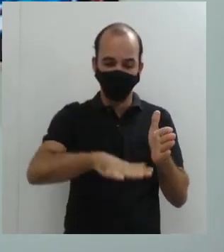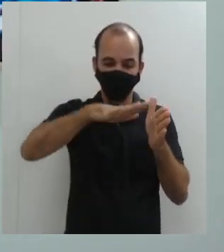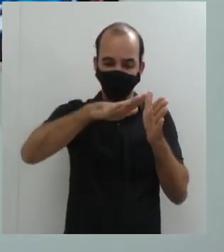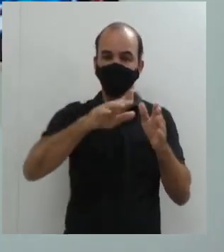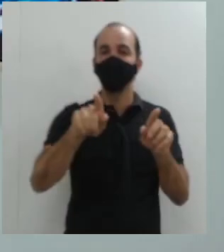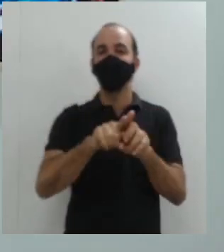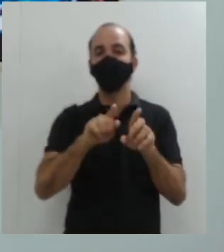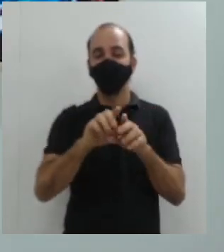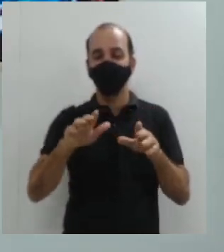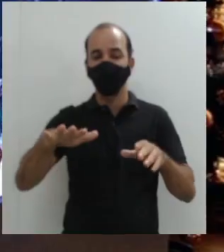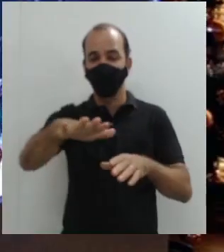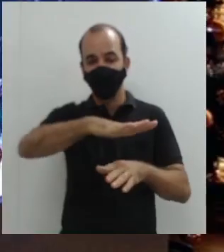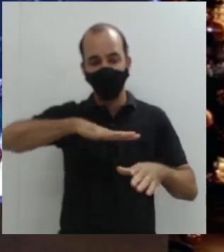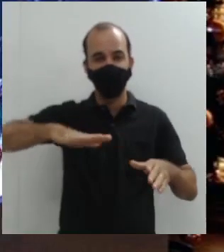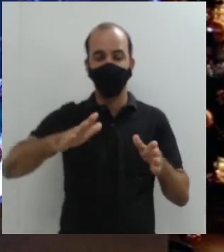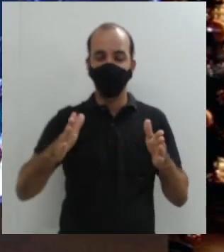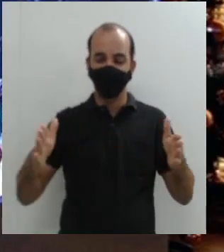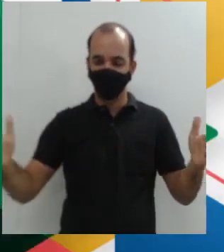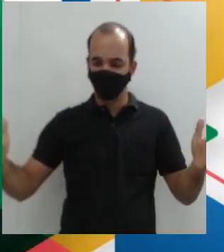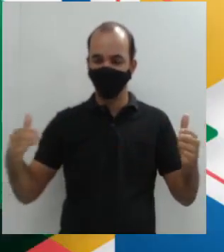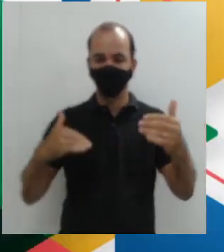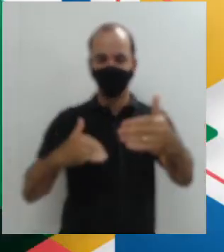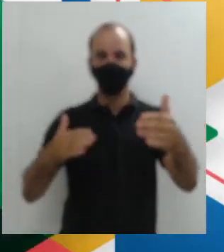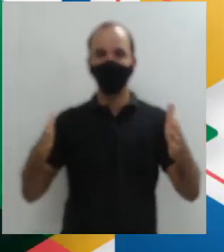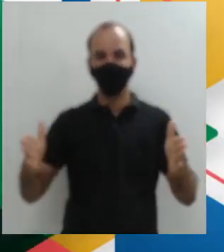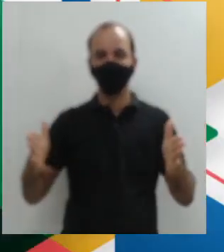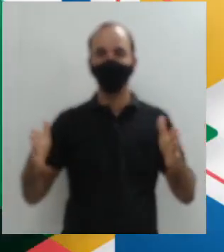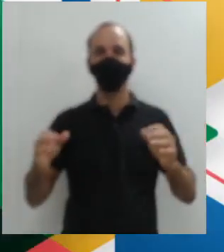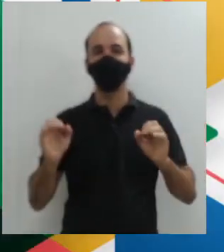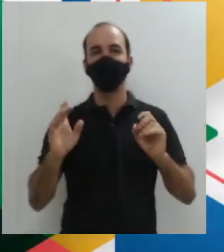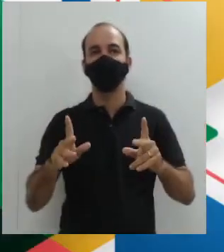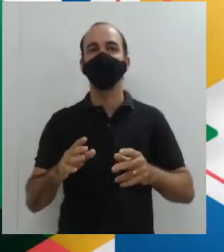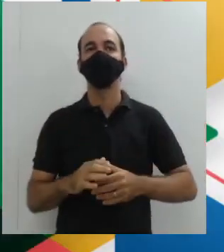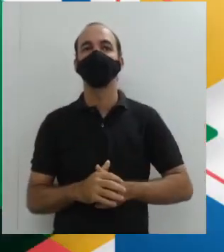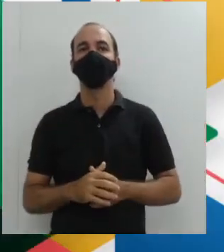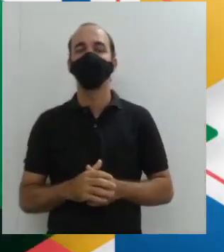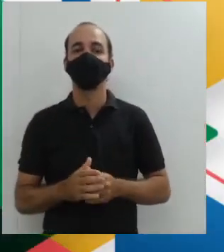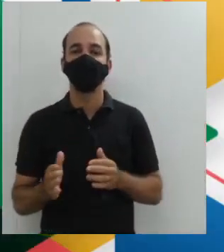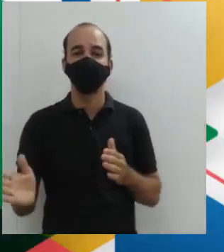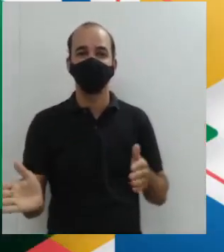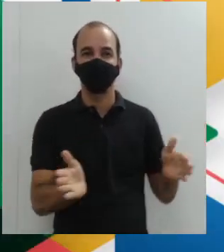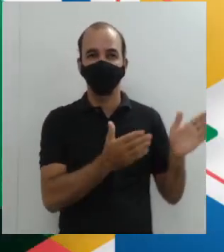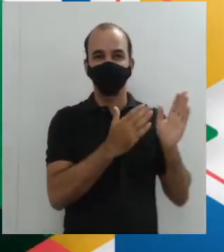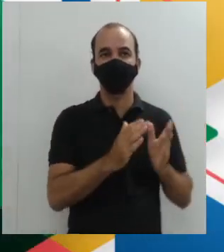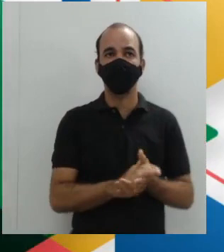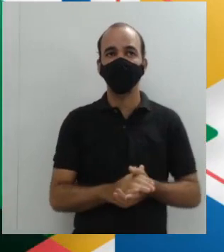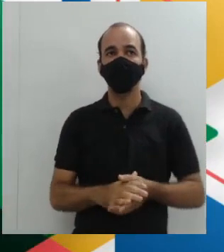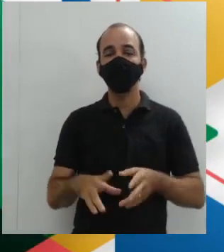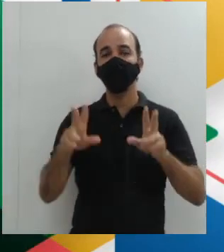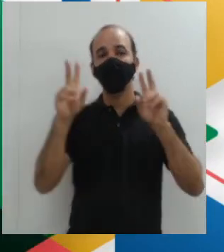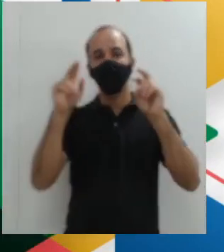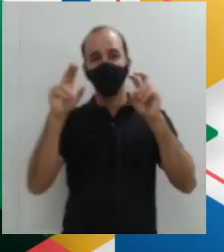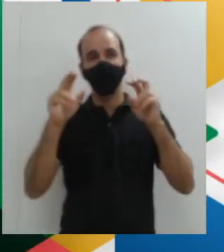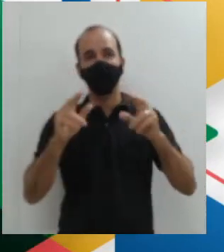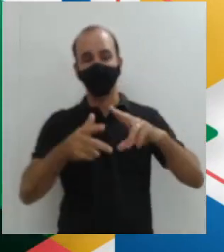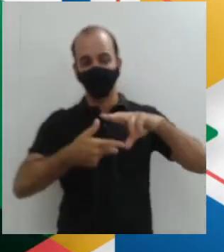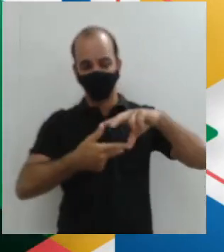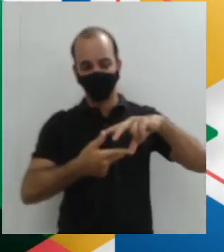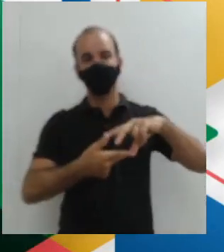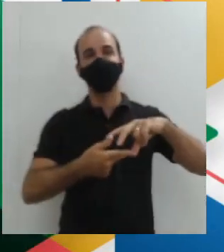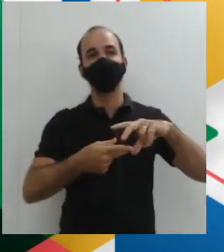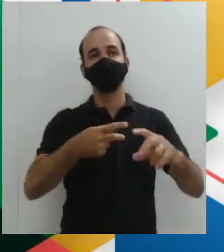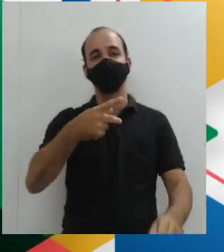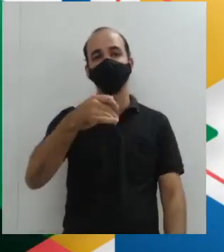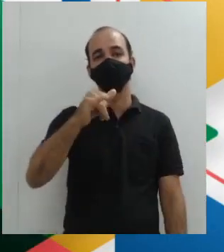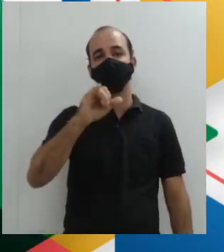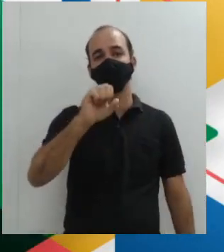armazenamento, beleza? Vamos lá, tela geral. Eu trago para vocês aí o tema dessa aula e digo que vou